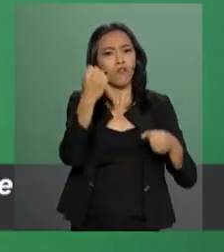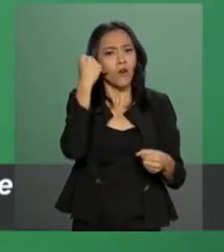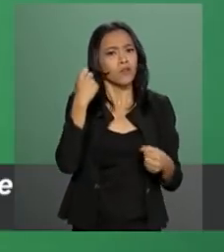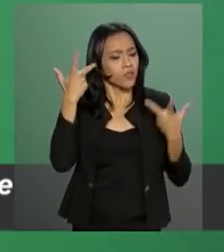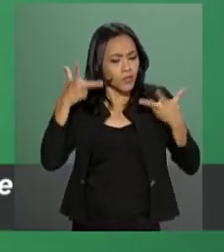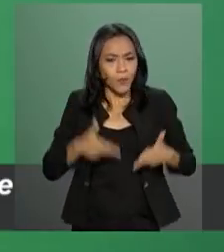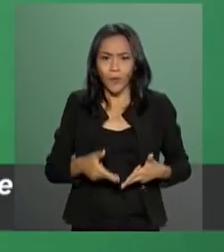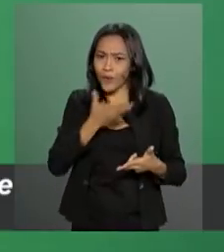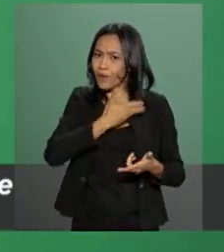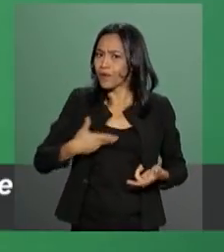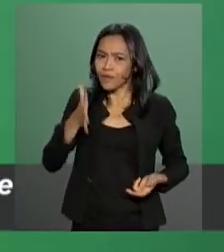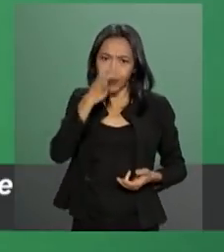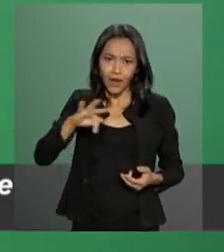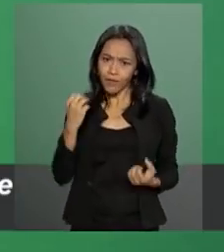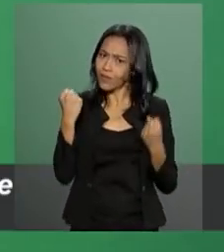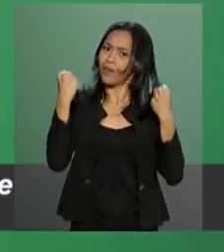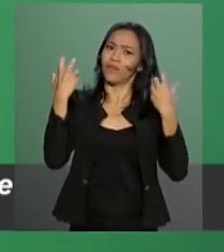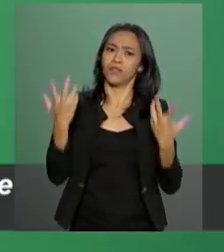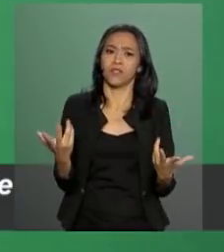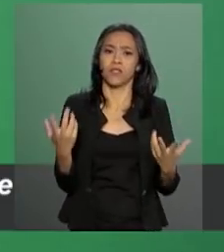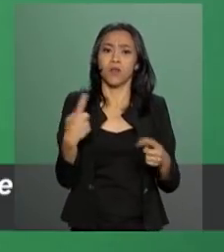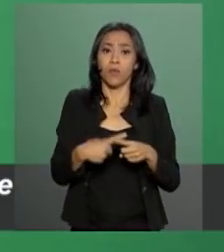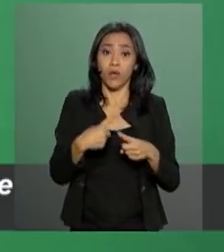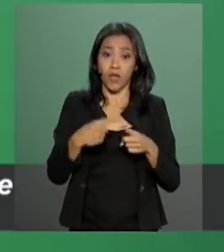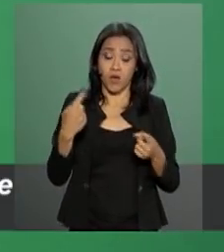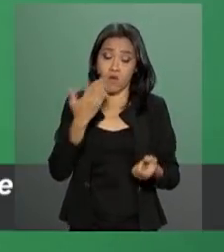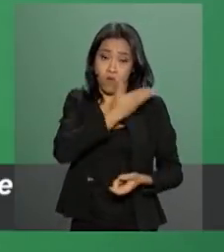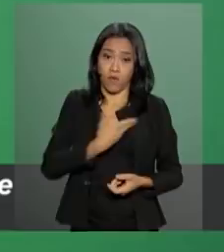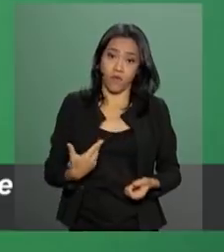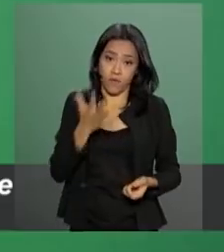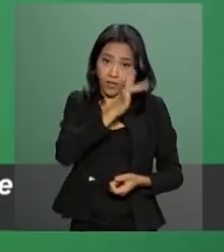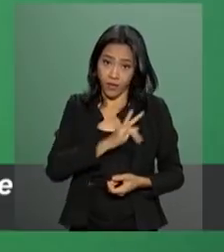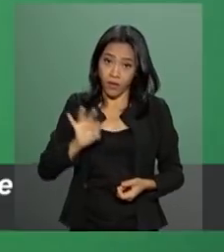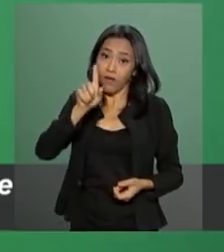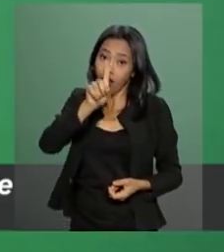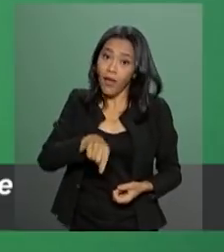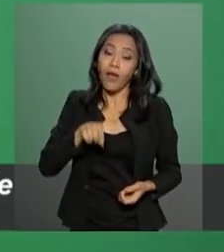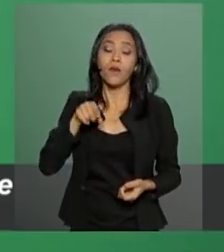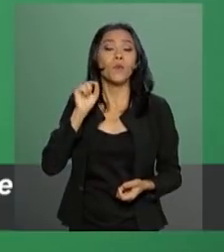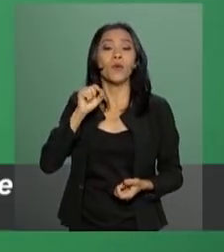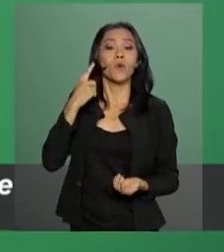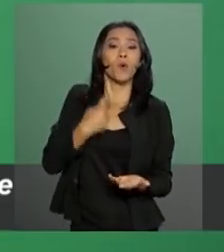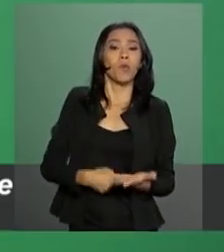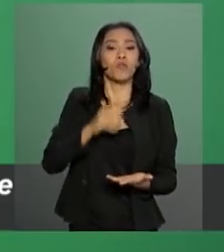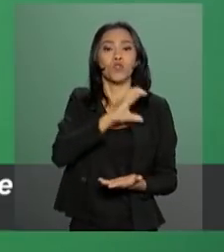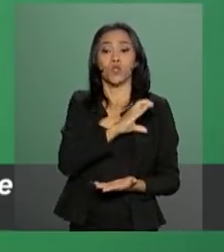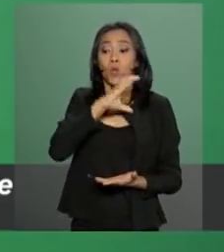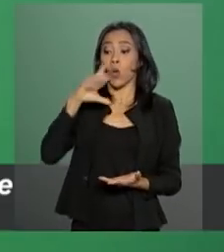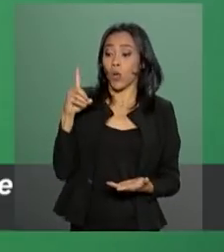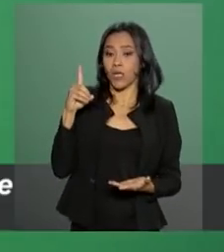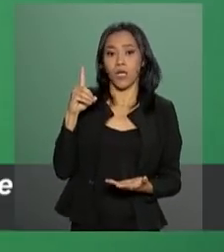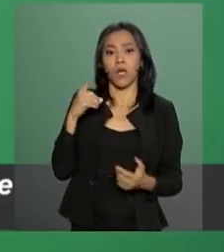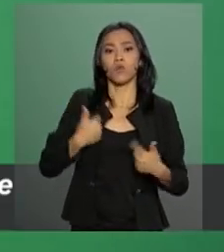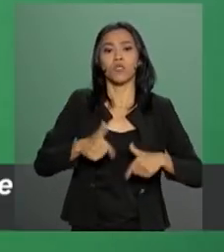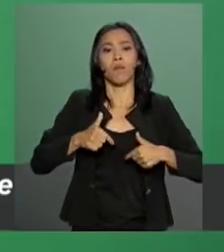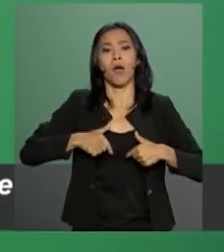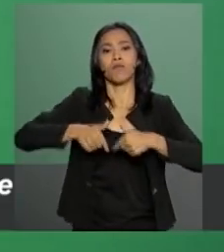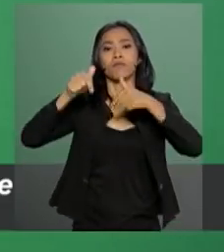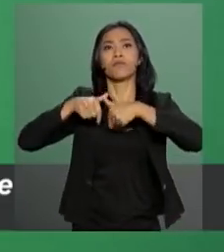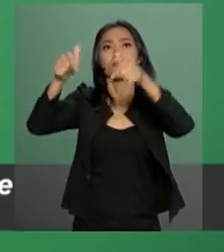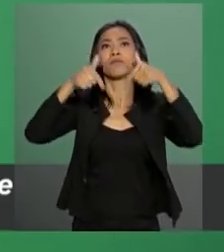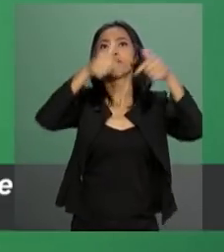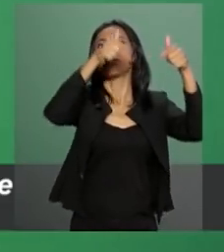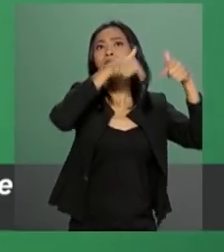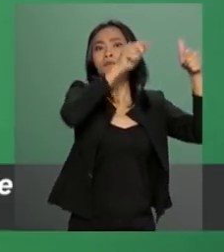a união será forte porque a união é simplesmente a coordenadora dos trabalhos assim deve ser pelo menos a coordenadora dos trabalhos dos